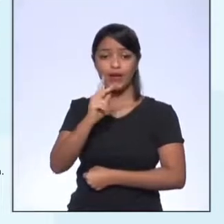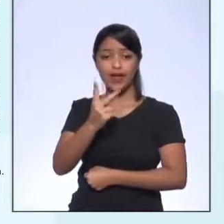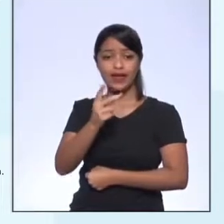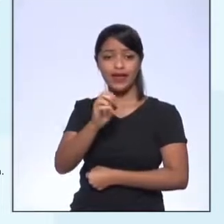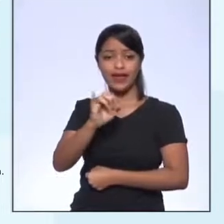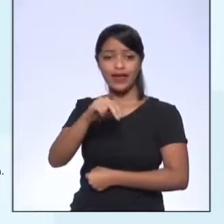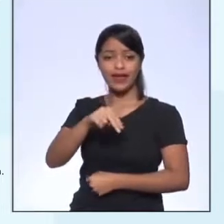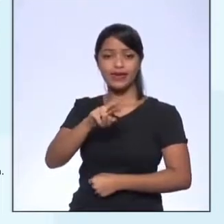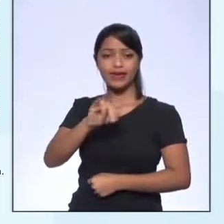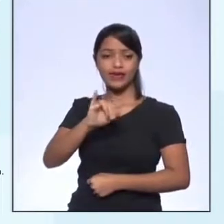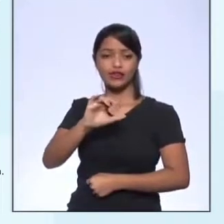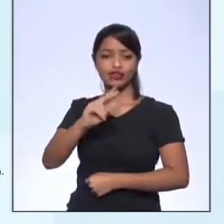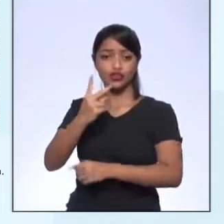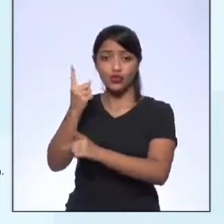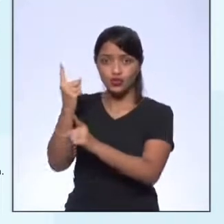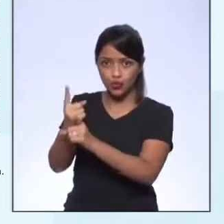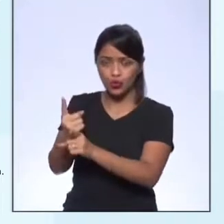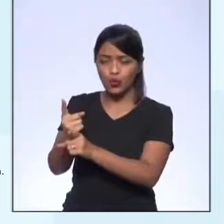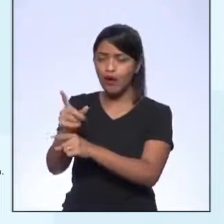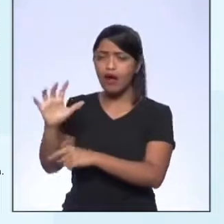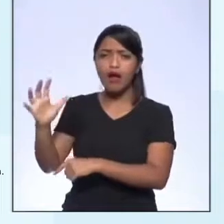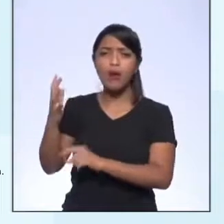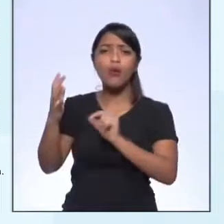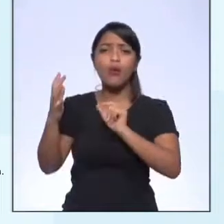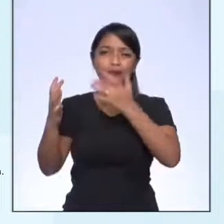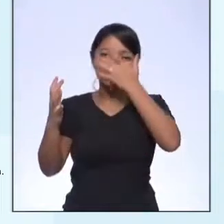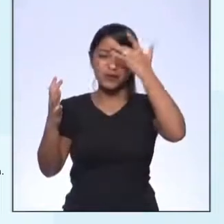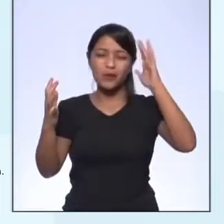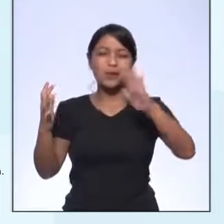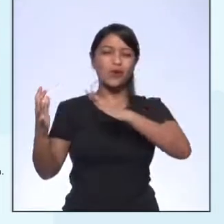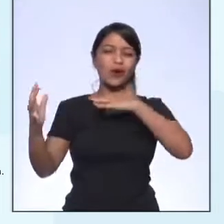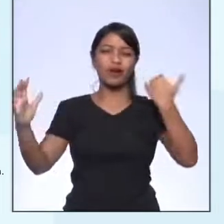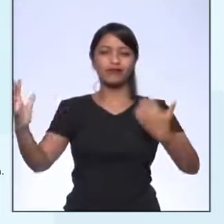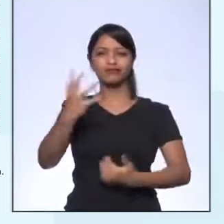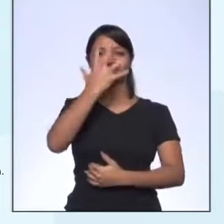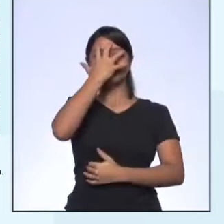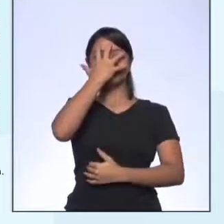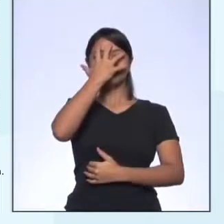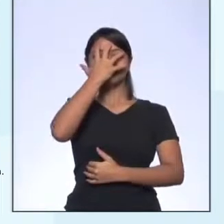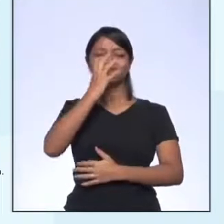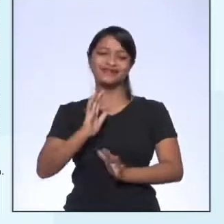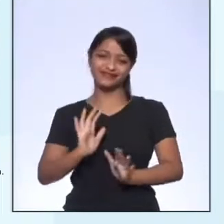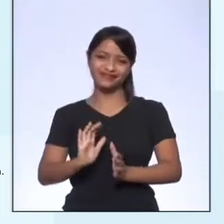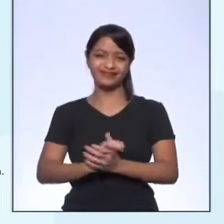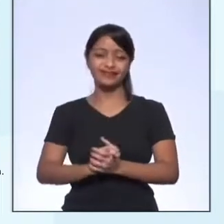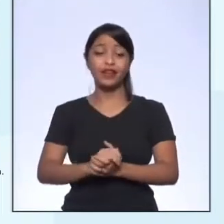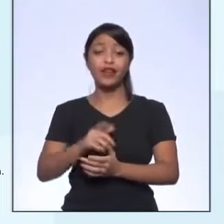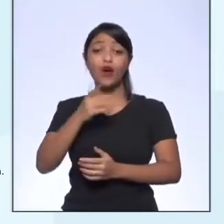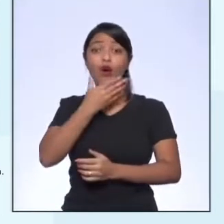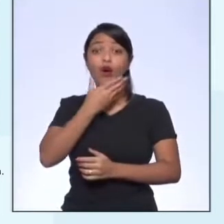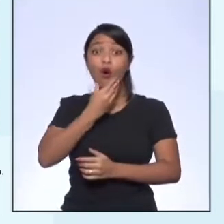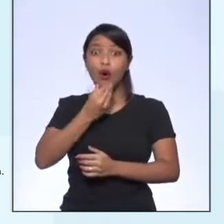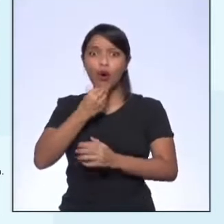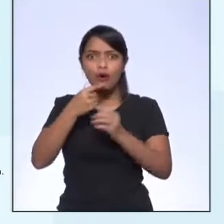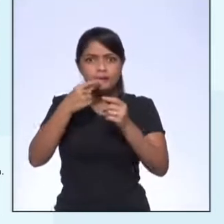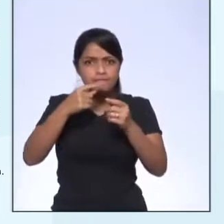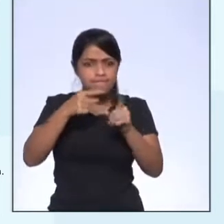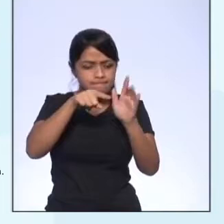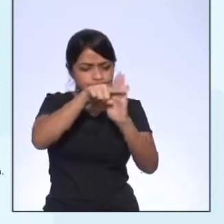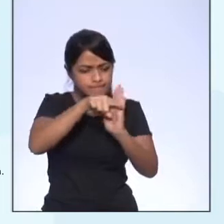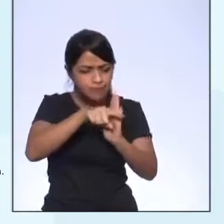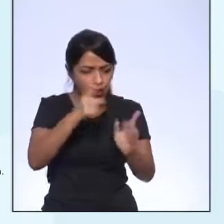o rosto e o corpo. Schliemann acreditou que tinha descoberto o corpo do lendário líder